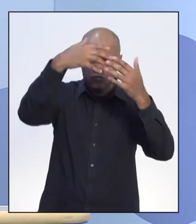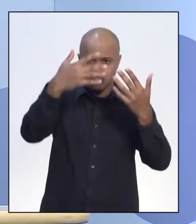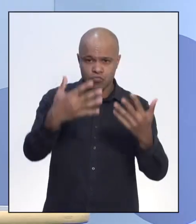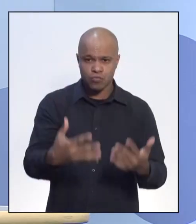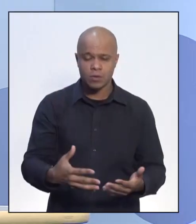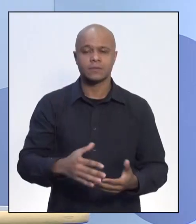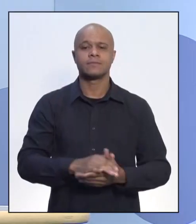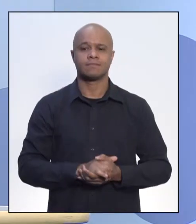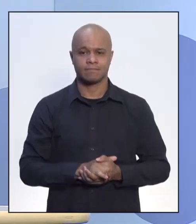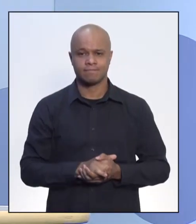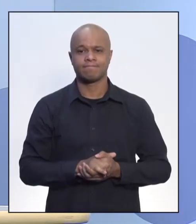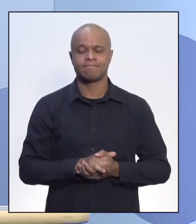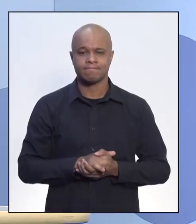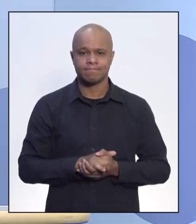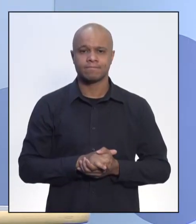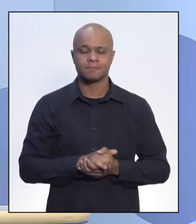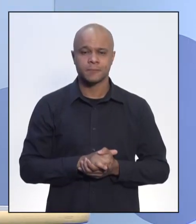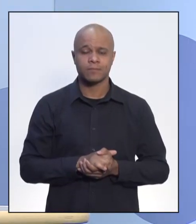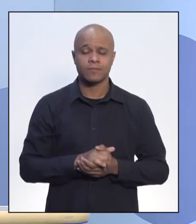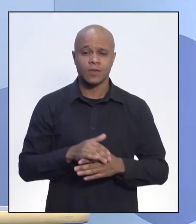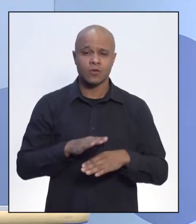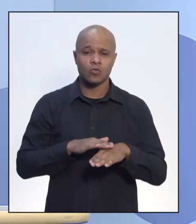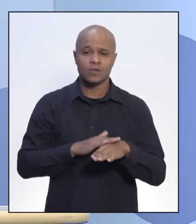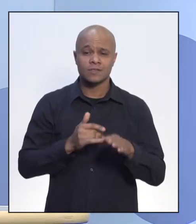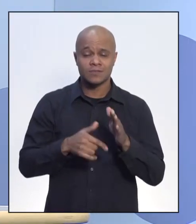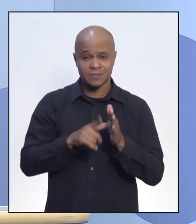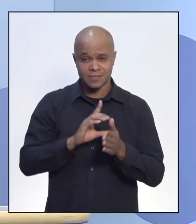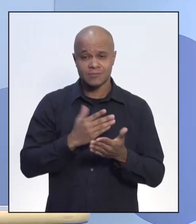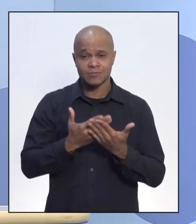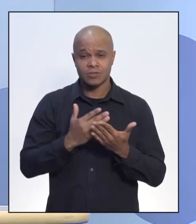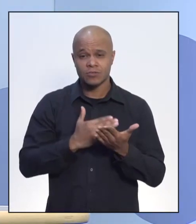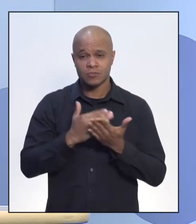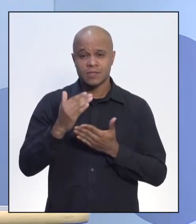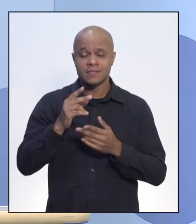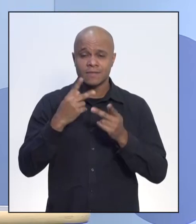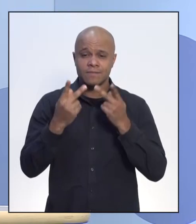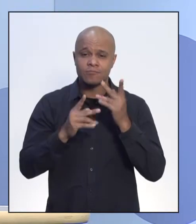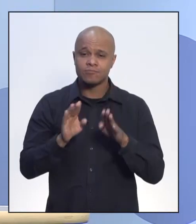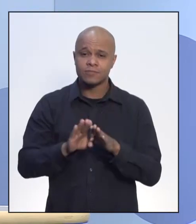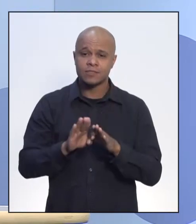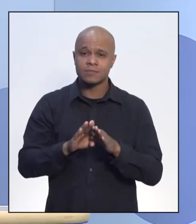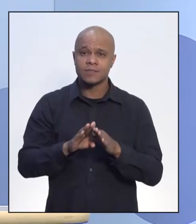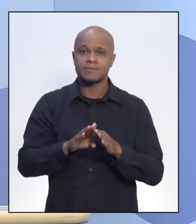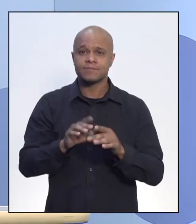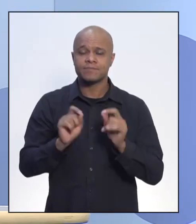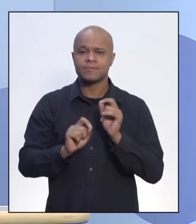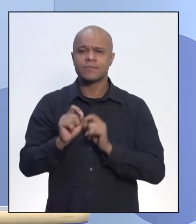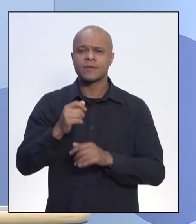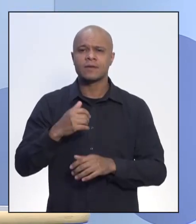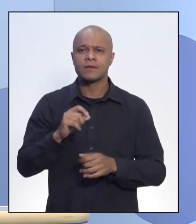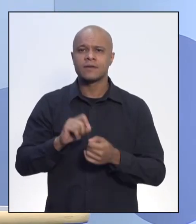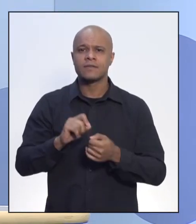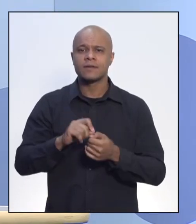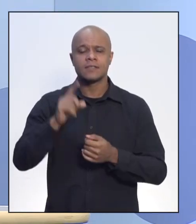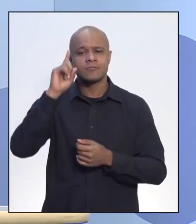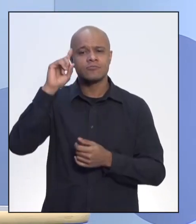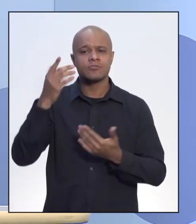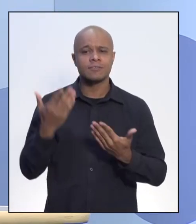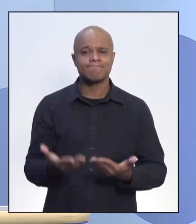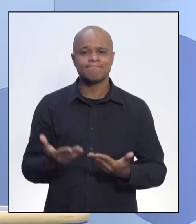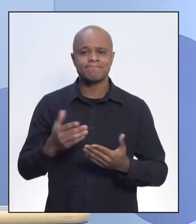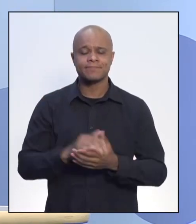estava conversando um pouco antes, né, professor, da aula começar, e a gente dizia, né, o que, que você estava fazendo no dia. Né? Então, o professor